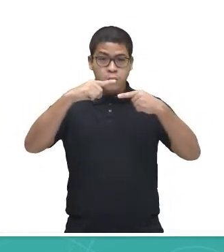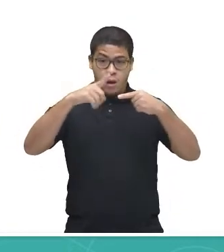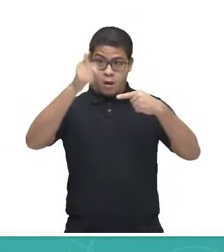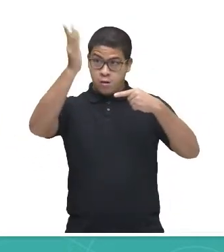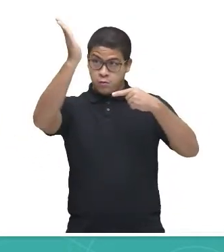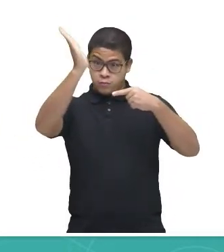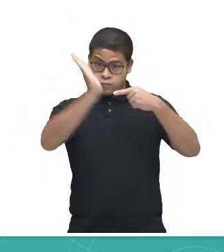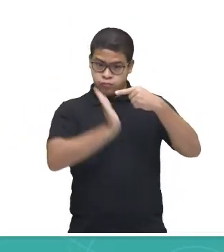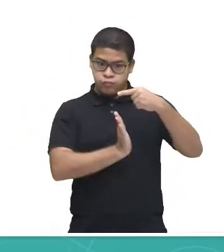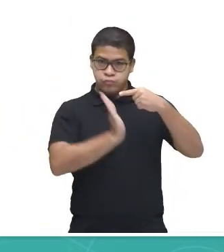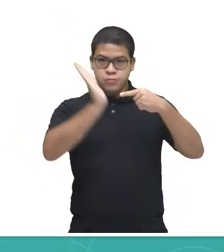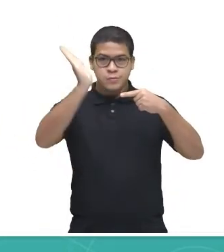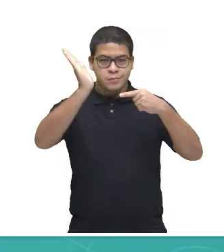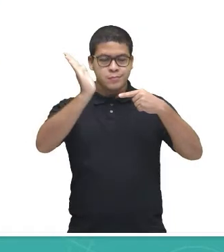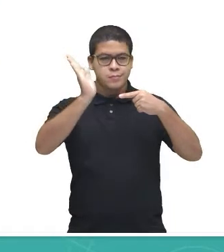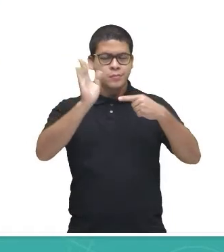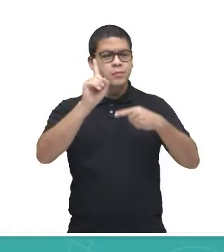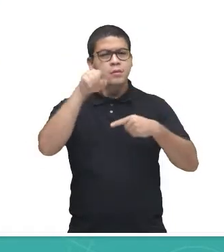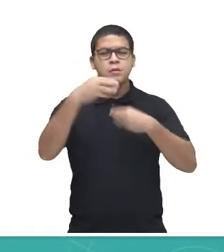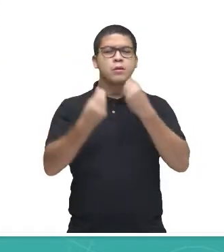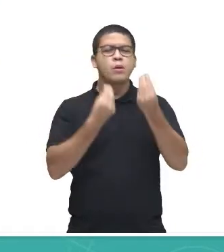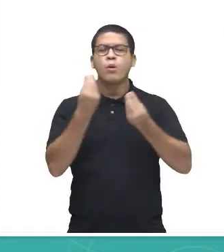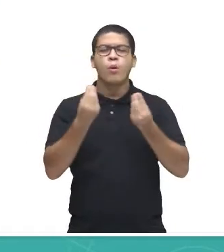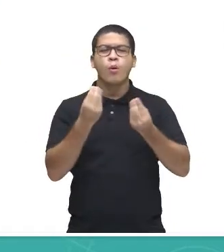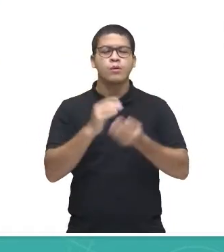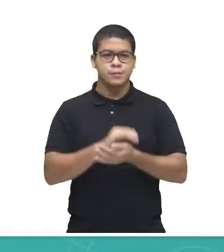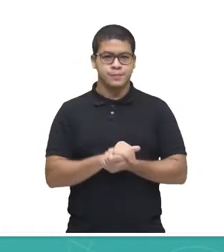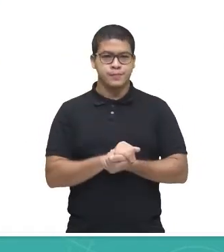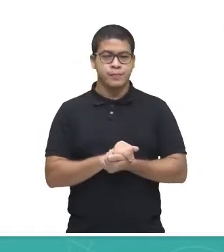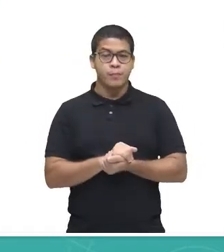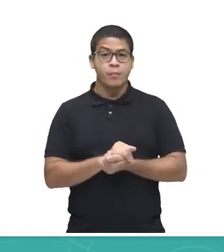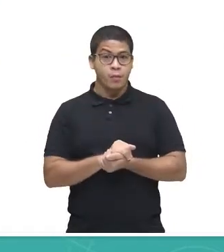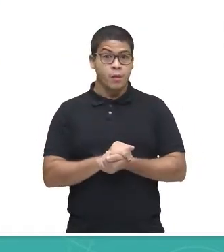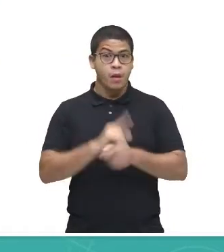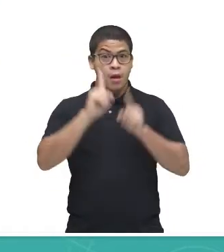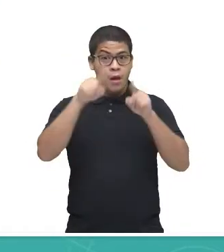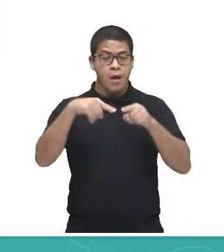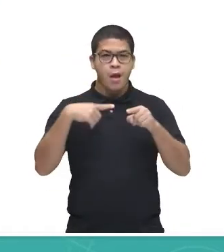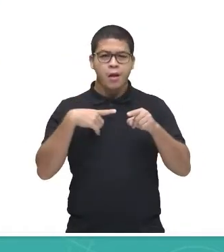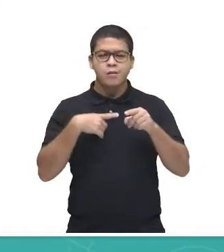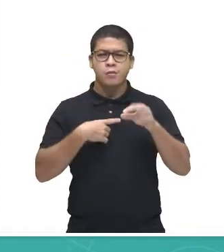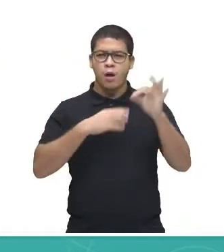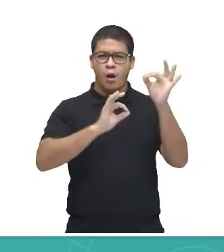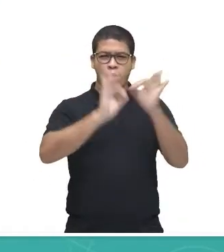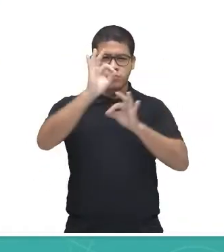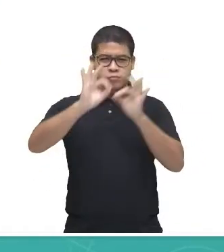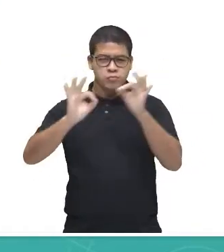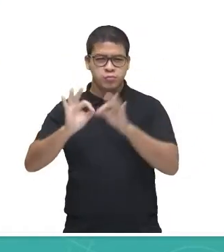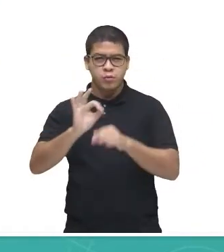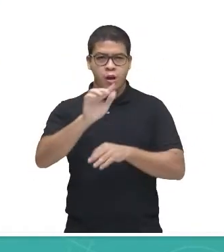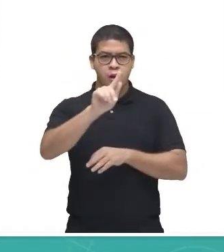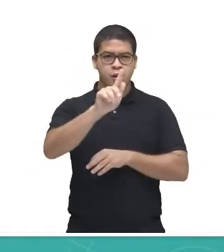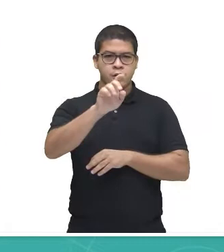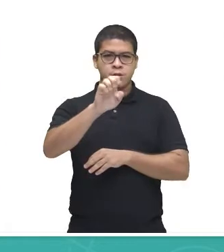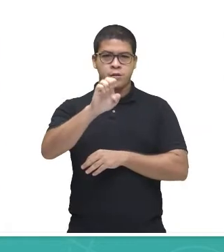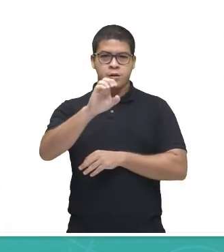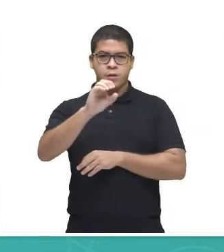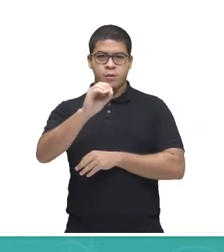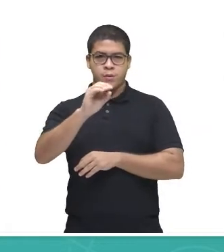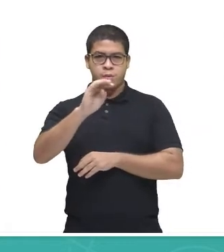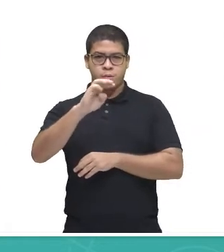uma transversal. Ou seja, a gente vai trabalhar aqui com a geometria. Acompanhe comigo então a nossa primeira